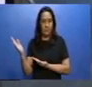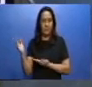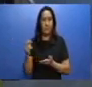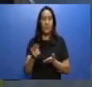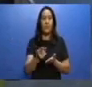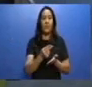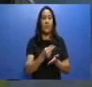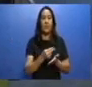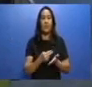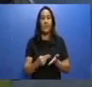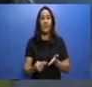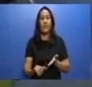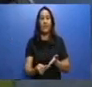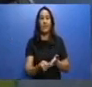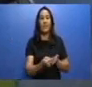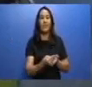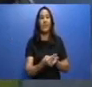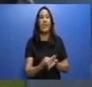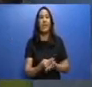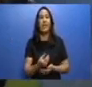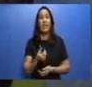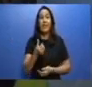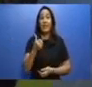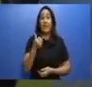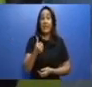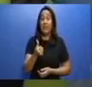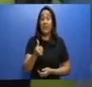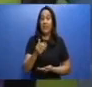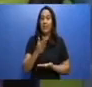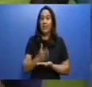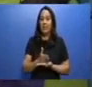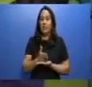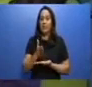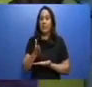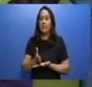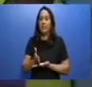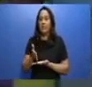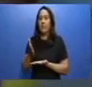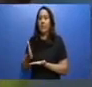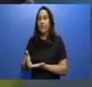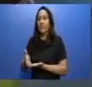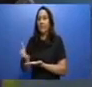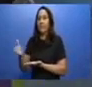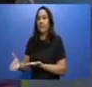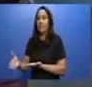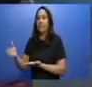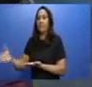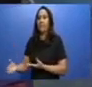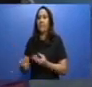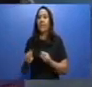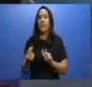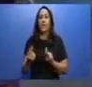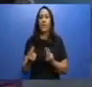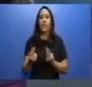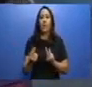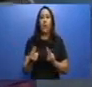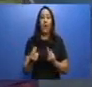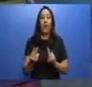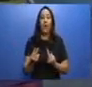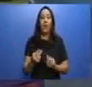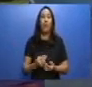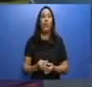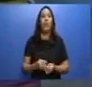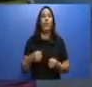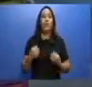Desenhe mais 6 elementos em cada sequência. Então, quando eu olho a sequência, eu tenho que observar no mínimo